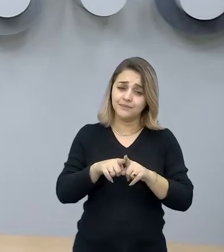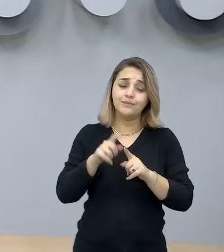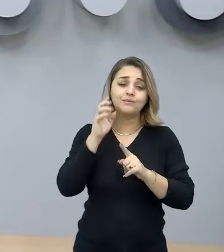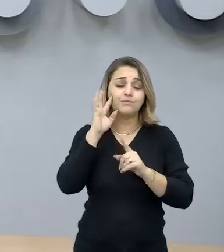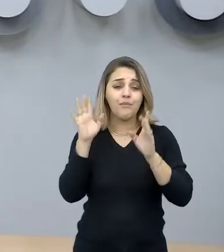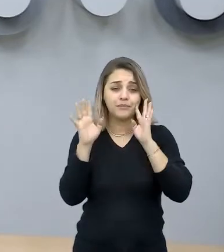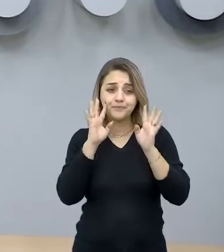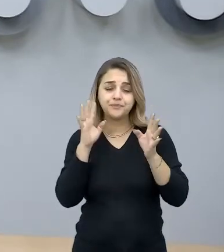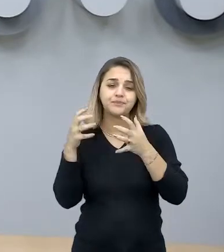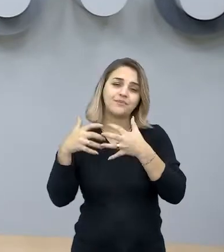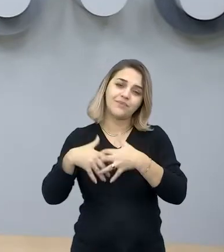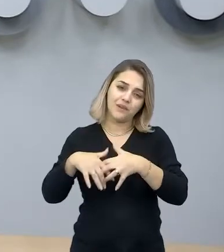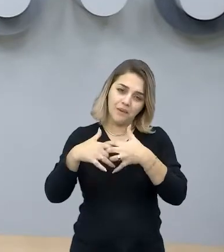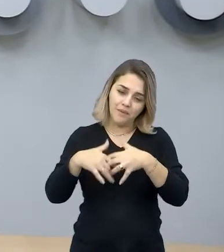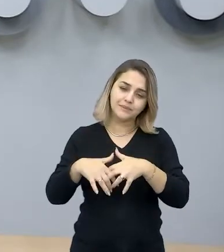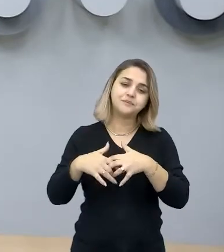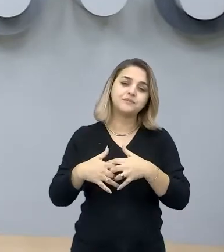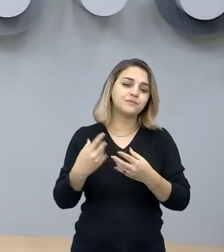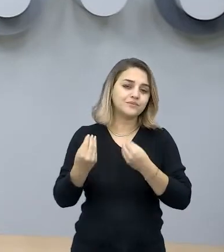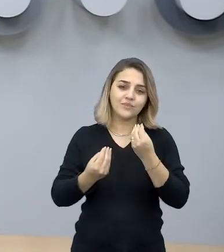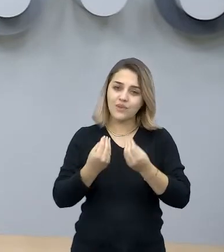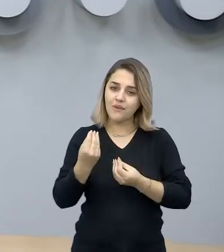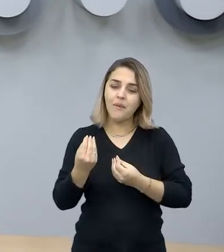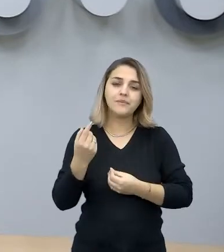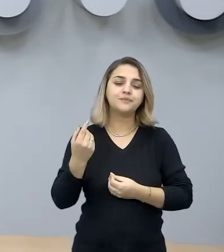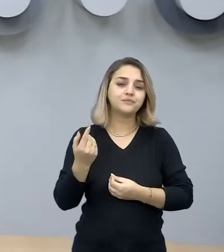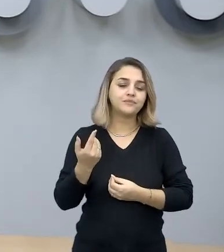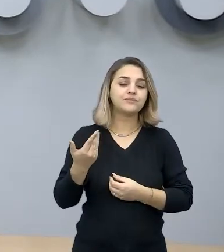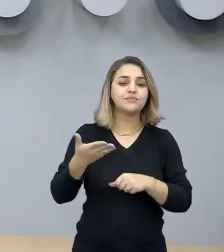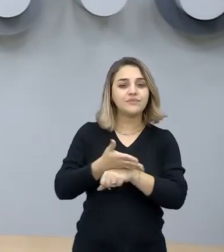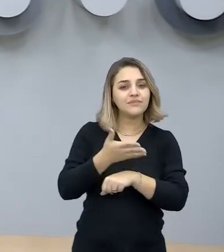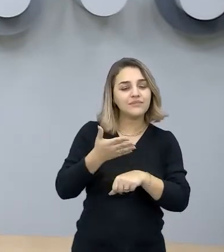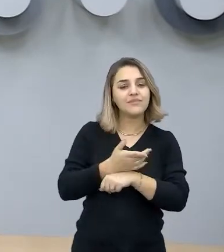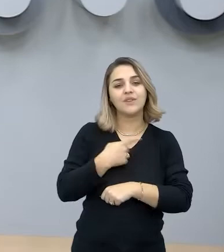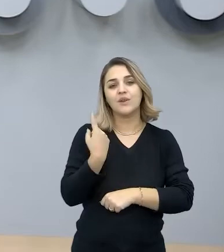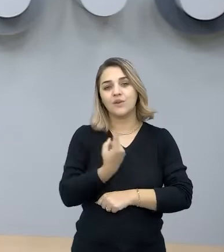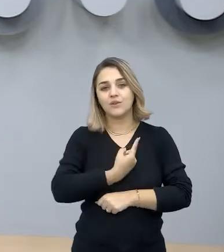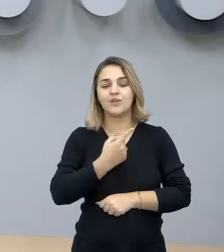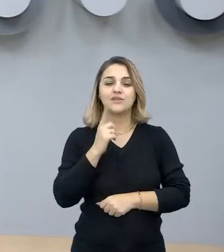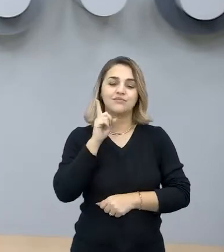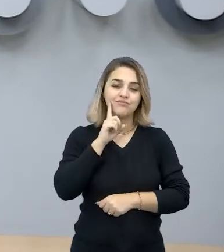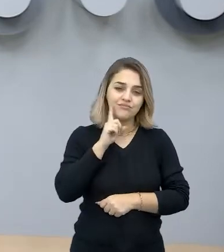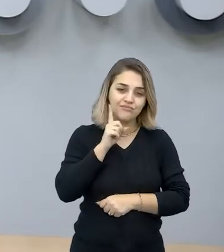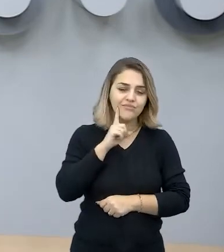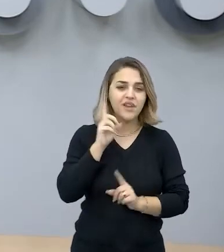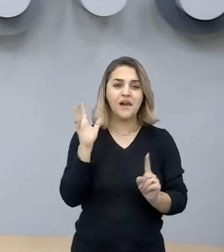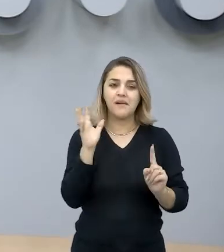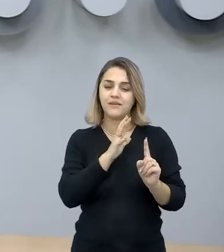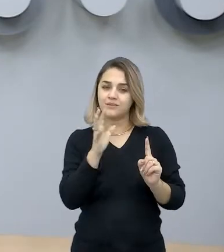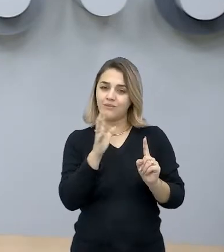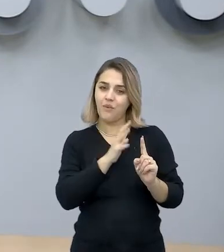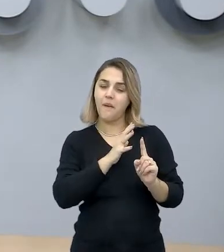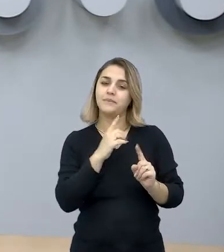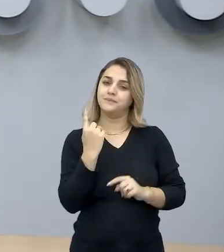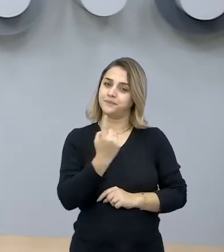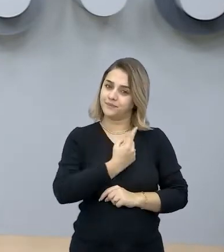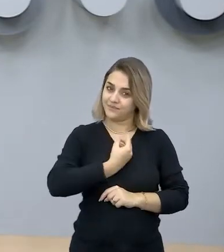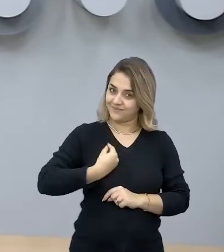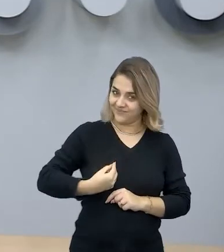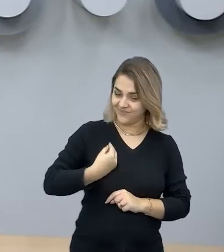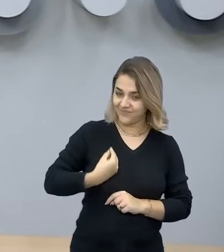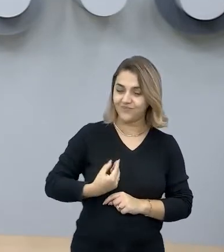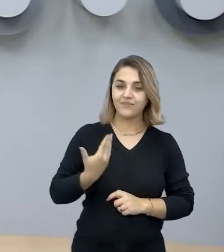refletir efetivamente sobre como ele aparece no nosso cotidiano e que impactos ele traz para o nosso dia a dia,